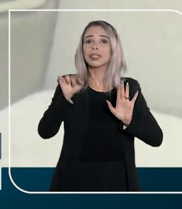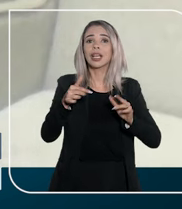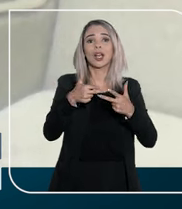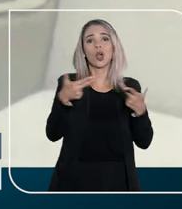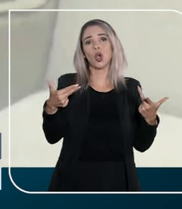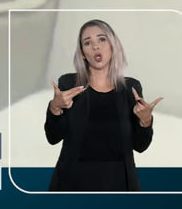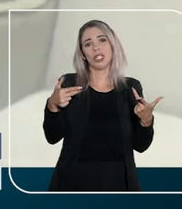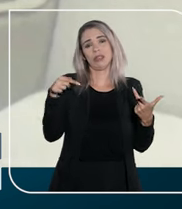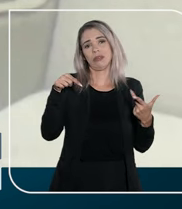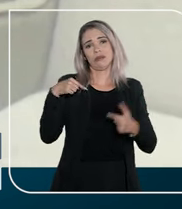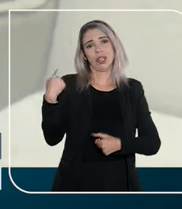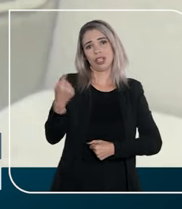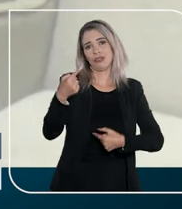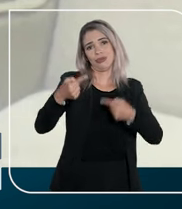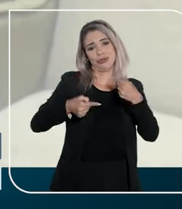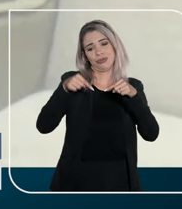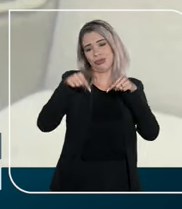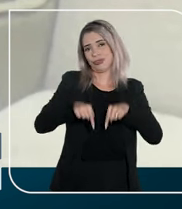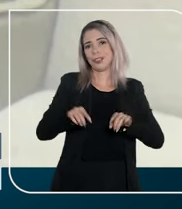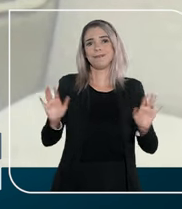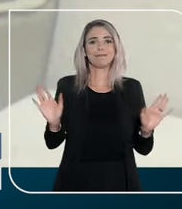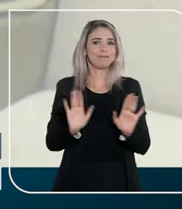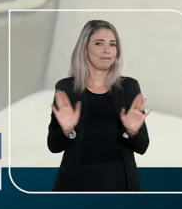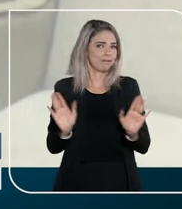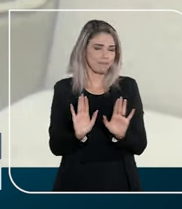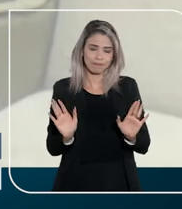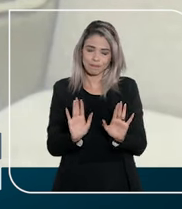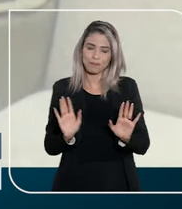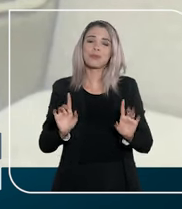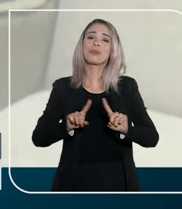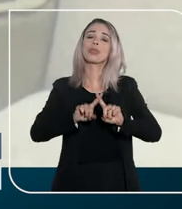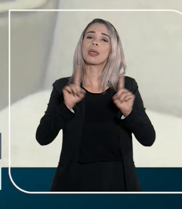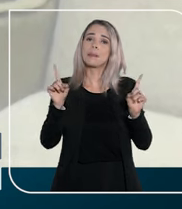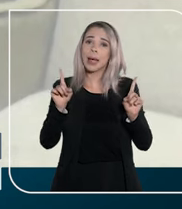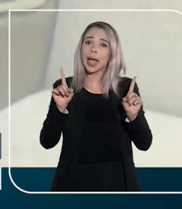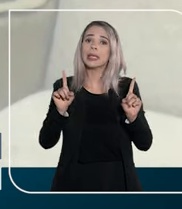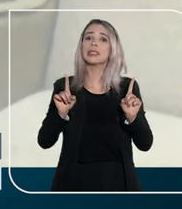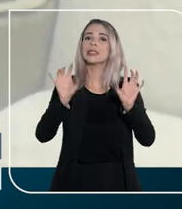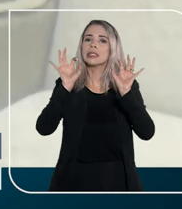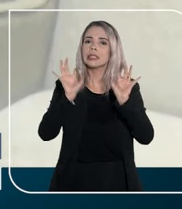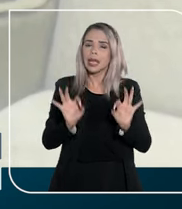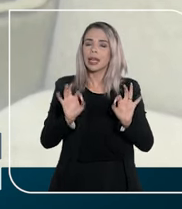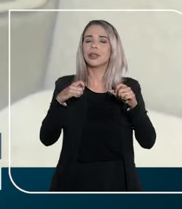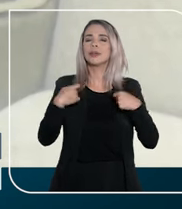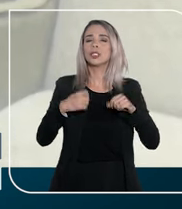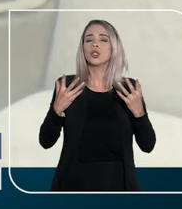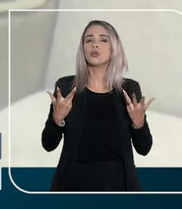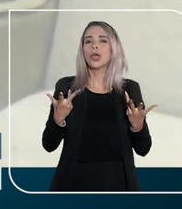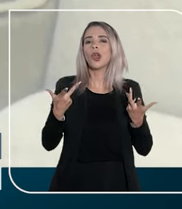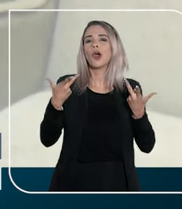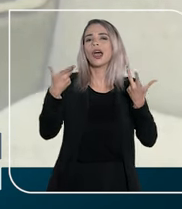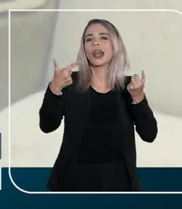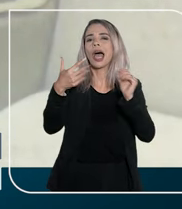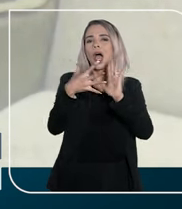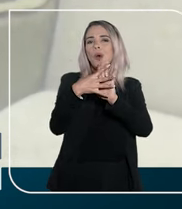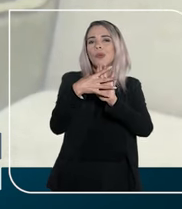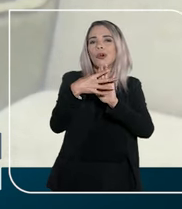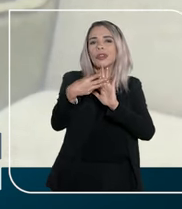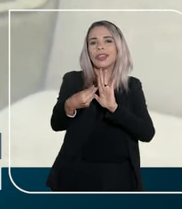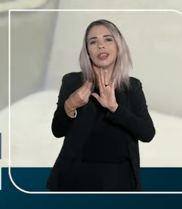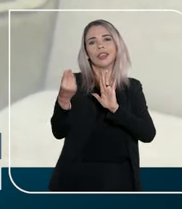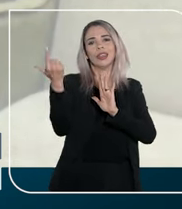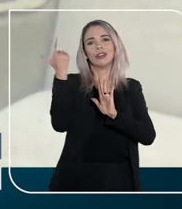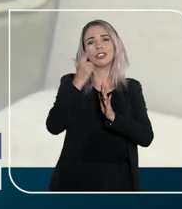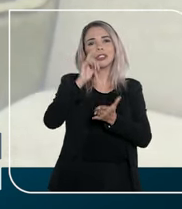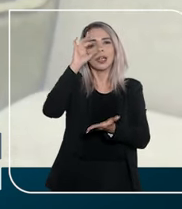ninguém aqui está discutindo, né? A relevância das cotas. Mas, certamente, o aperfeiçoamento do modelo de implementação,